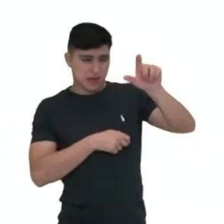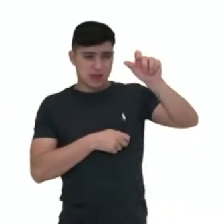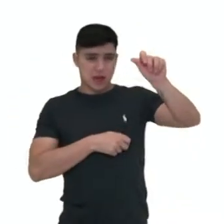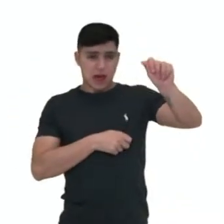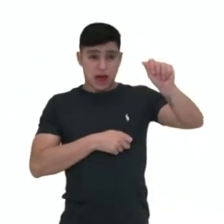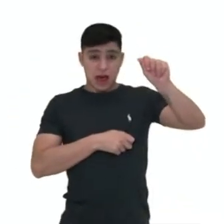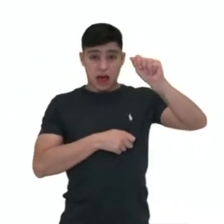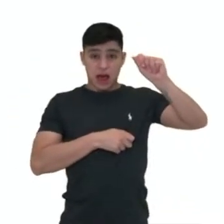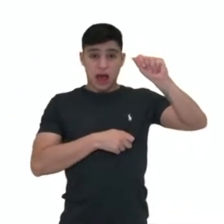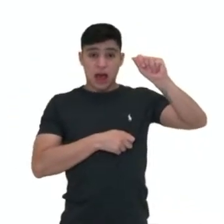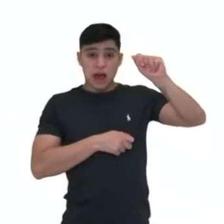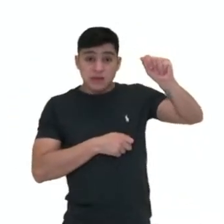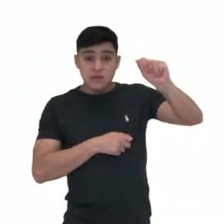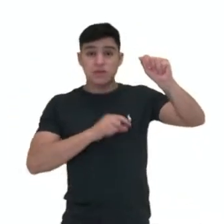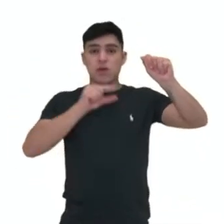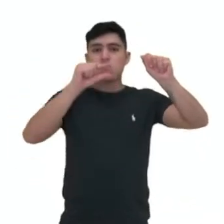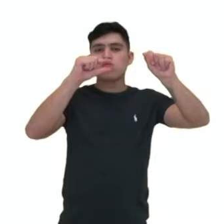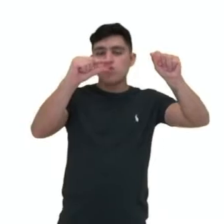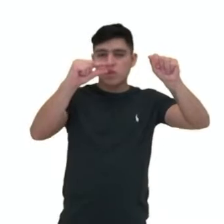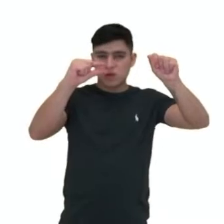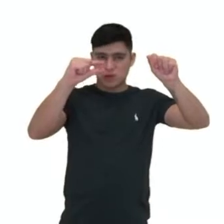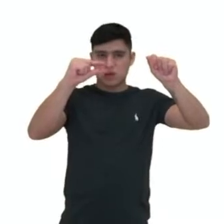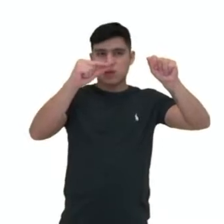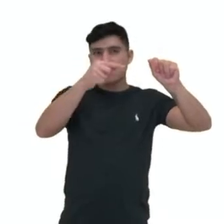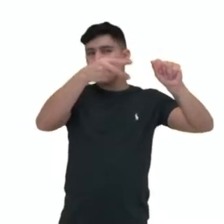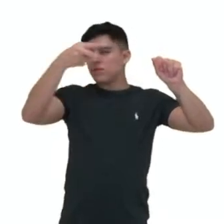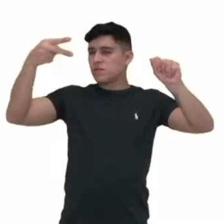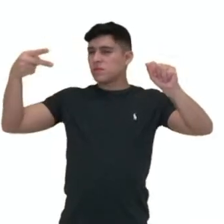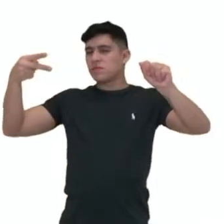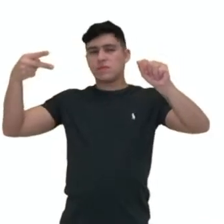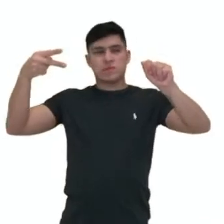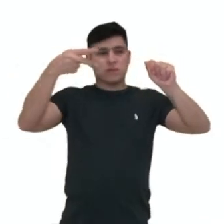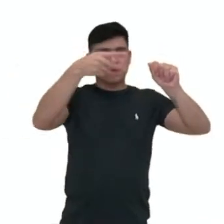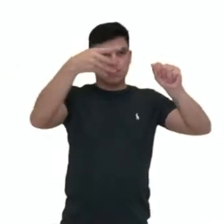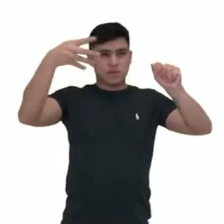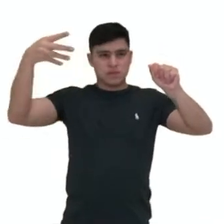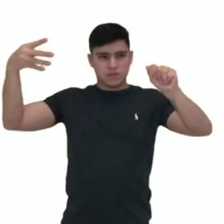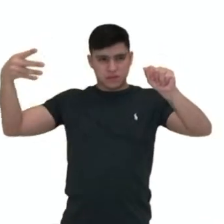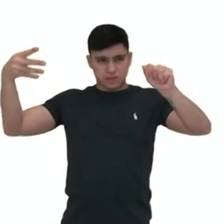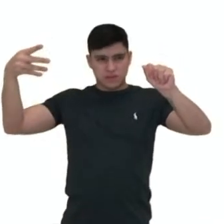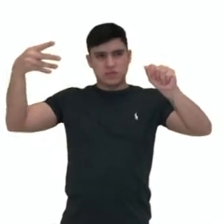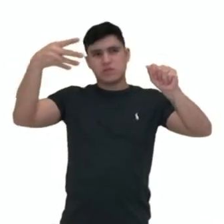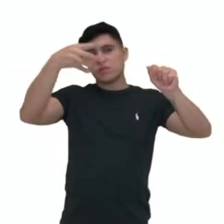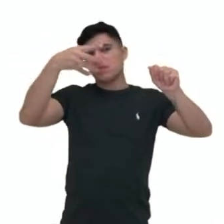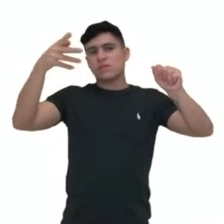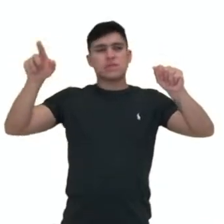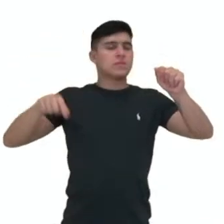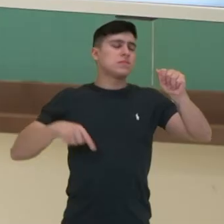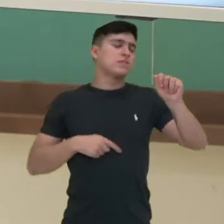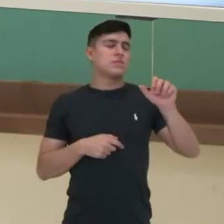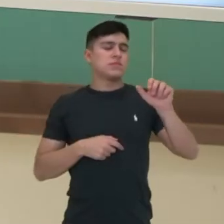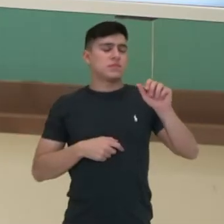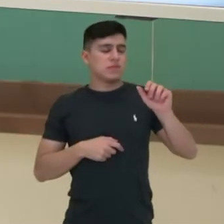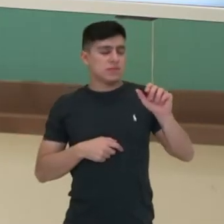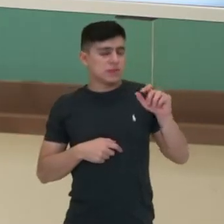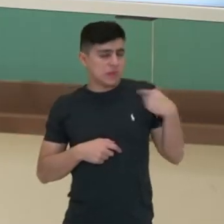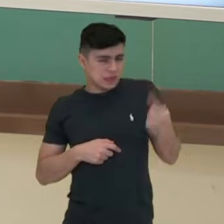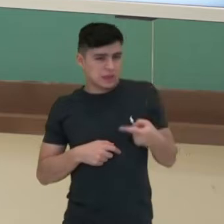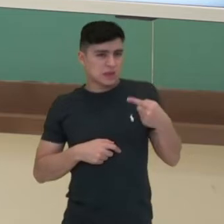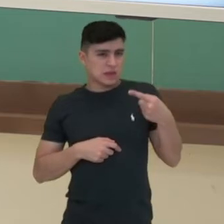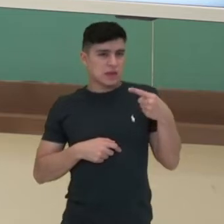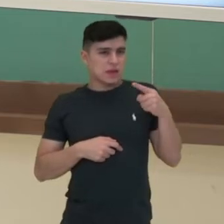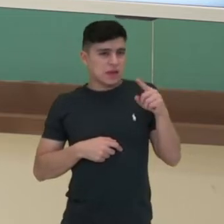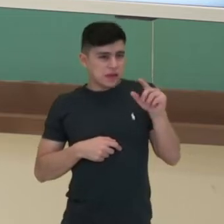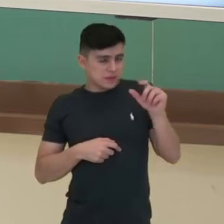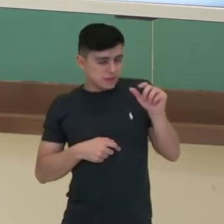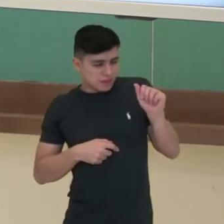o azinho, né? O primeiro genótipo formado do polihíbrido ali, né? Separa as letras A, depois ligada na